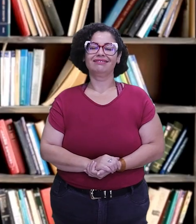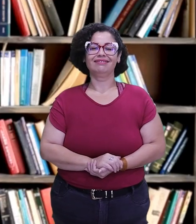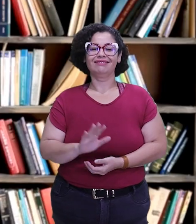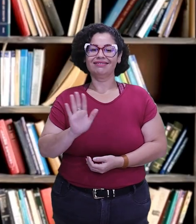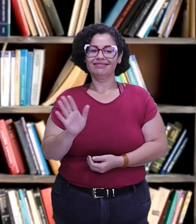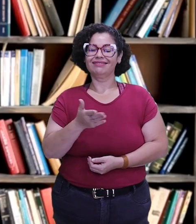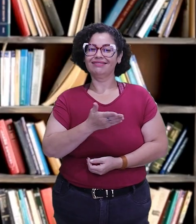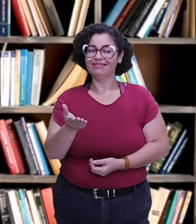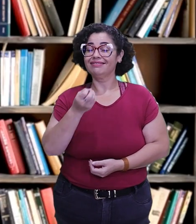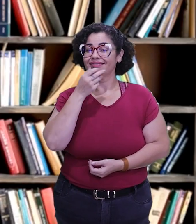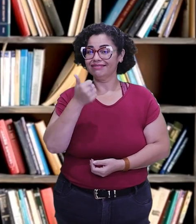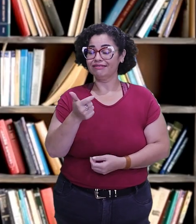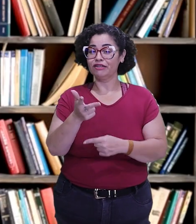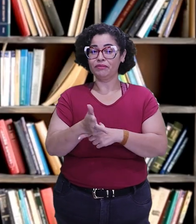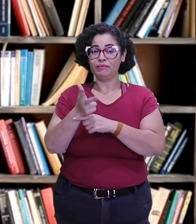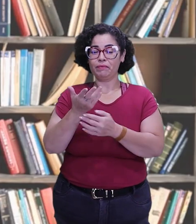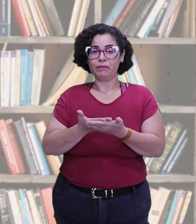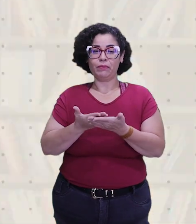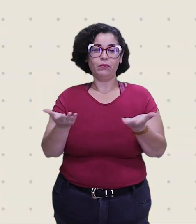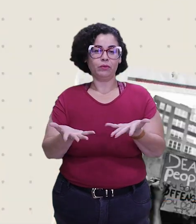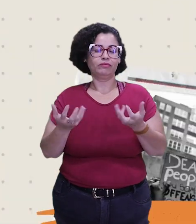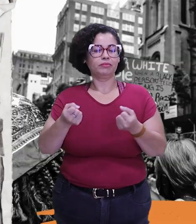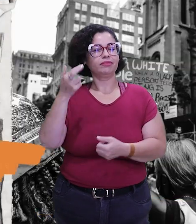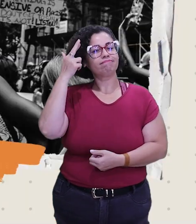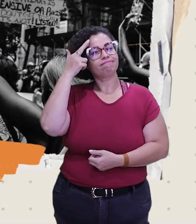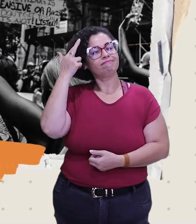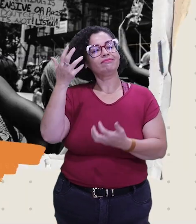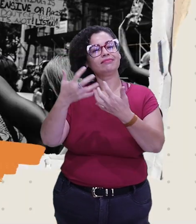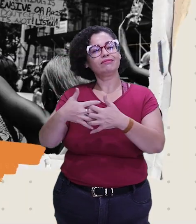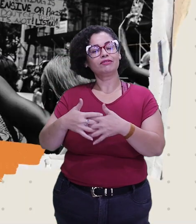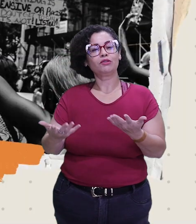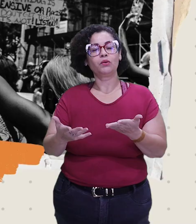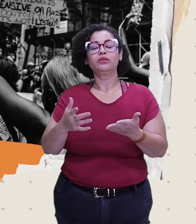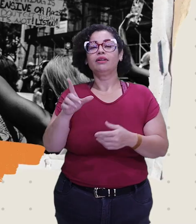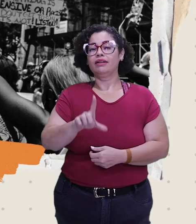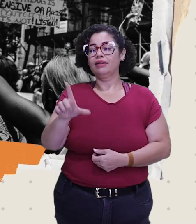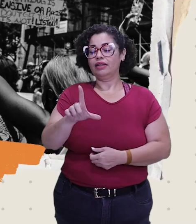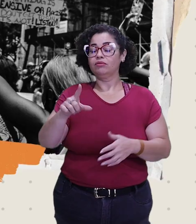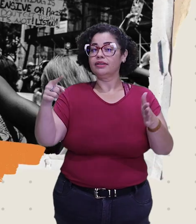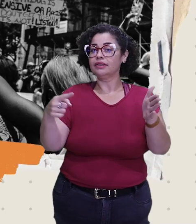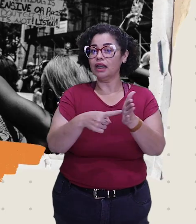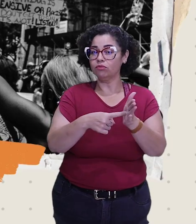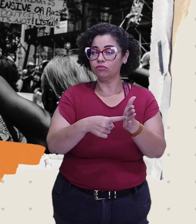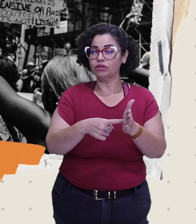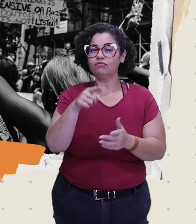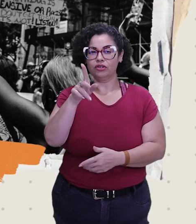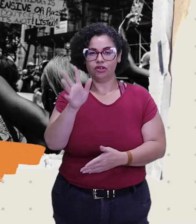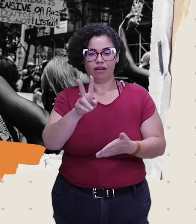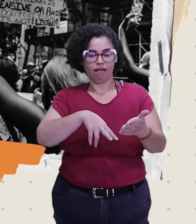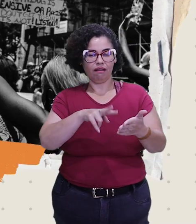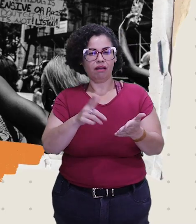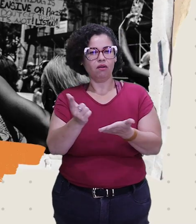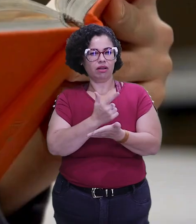Olá, tudo bem? Na videoaula de hoje vamos refletir sobre a literatura de denúncia. Você já leu um livro e